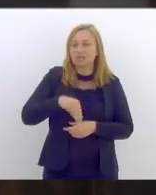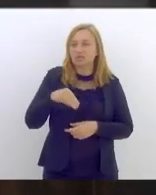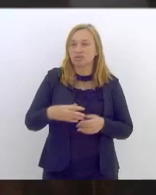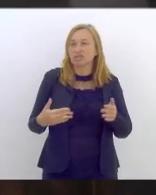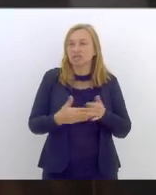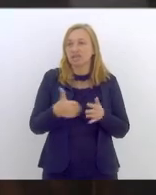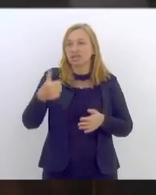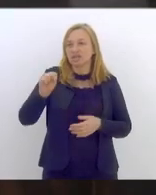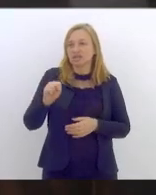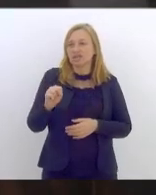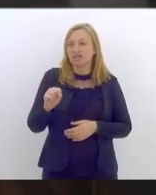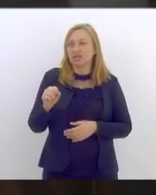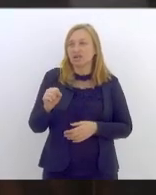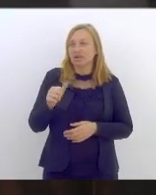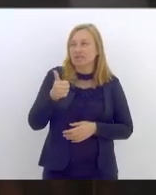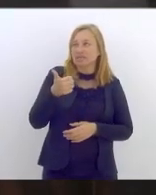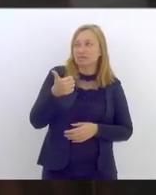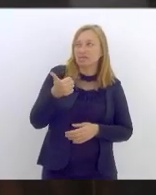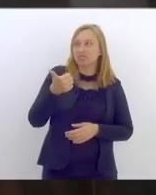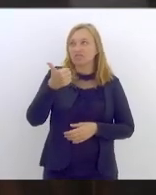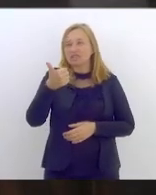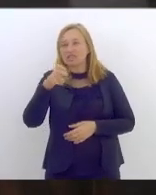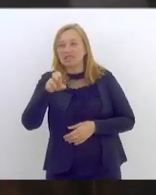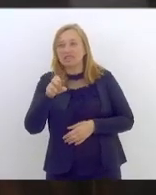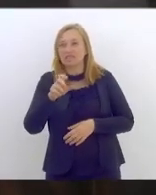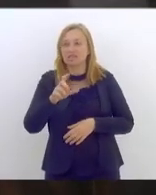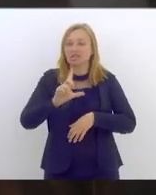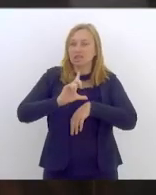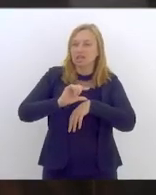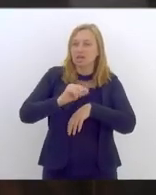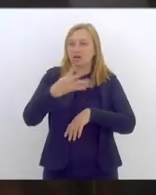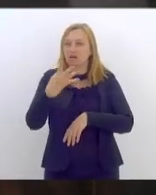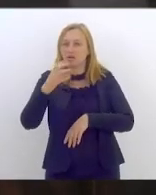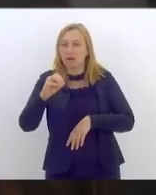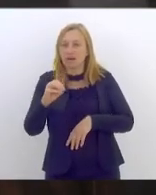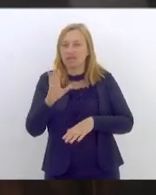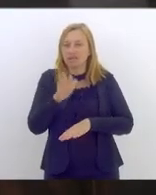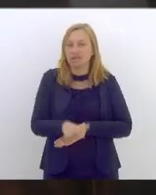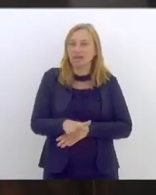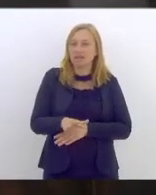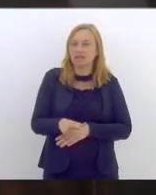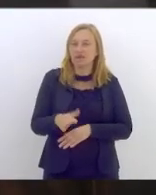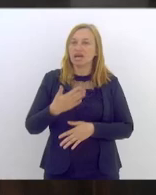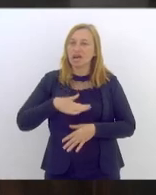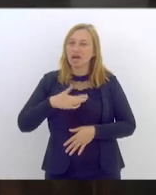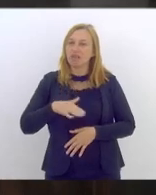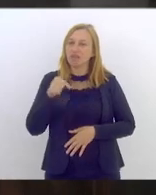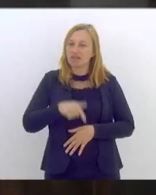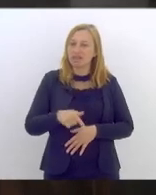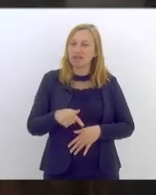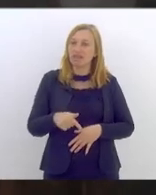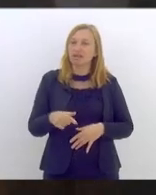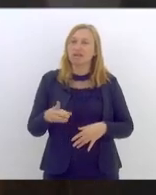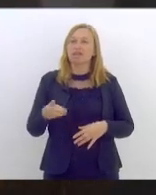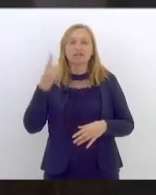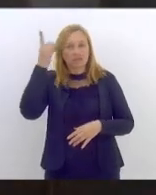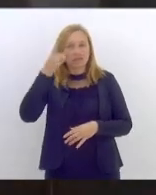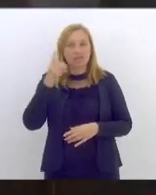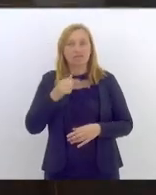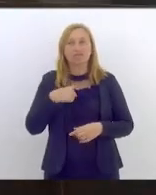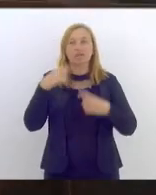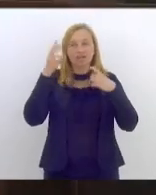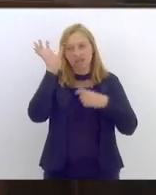18 horas será umas 3:40 E aí eu conversava com os representantes Calma que aqui é o Parlamento nós vamos resolver